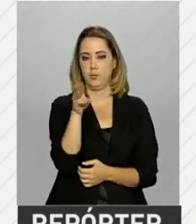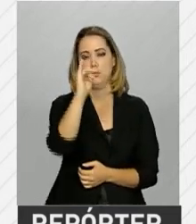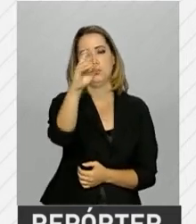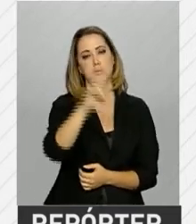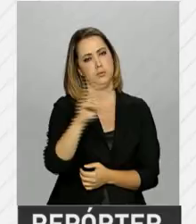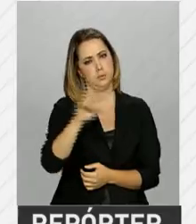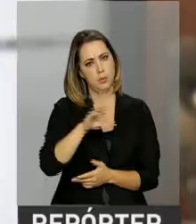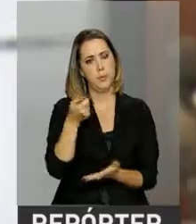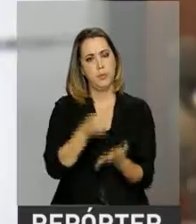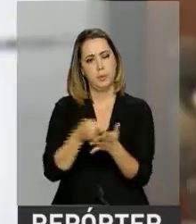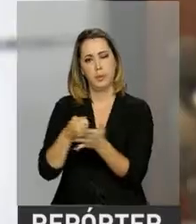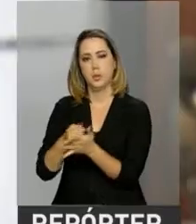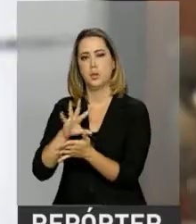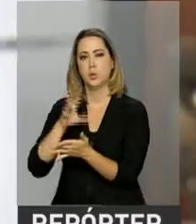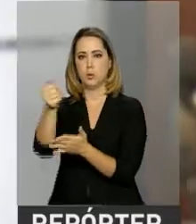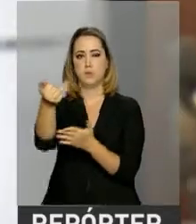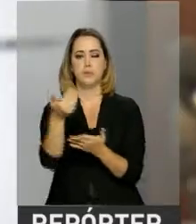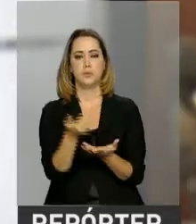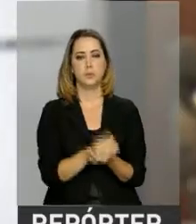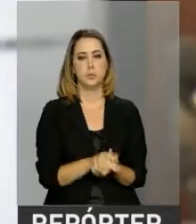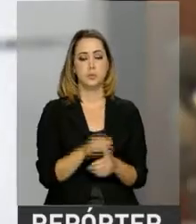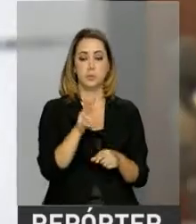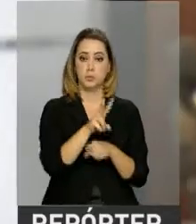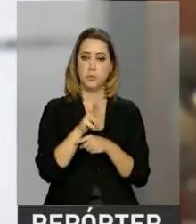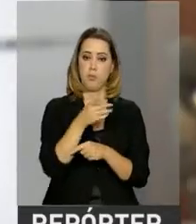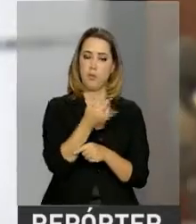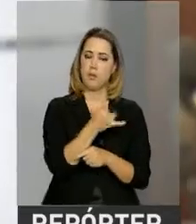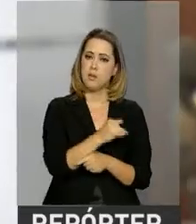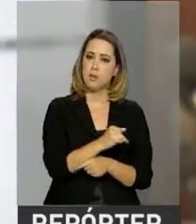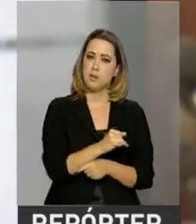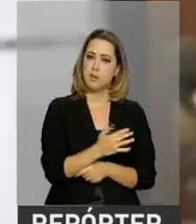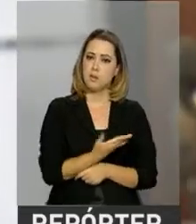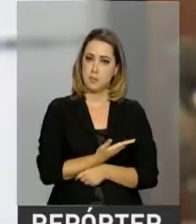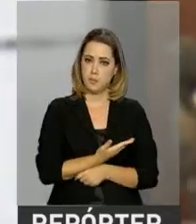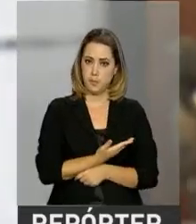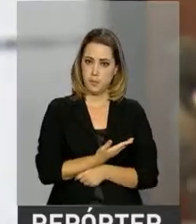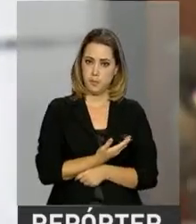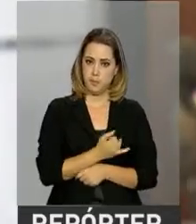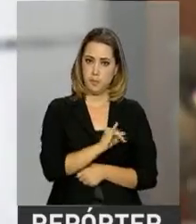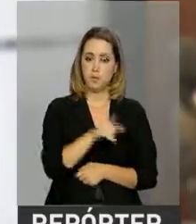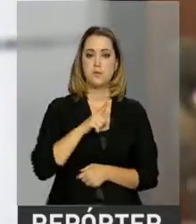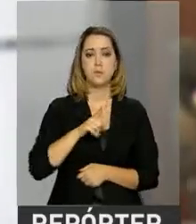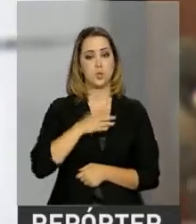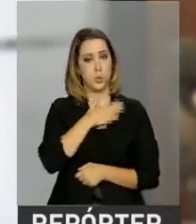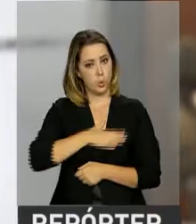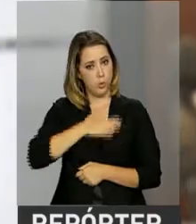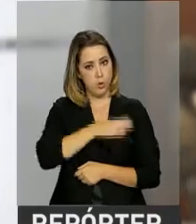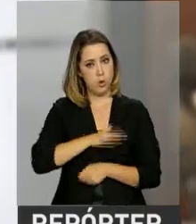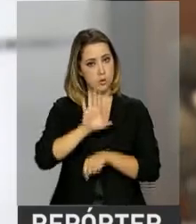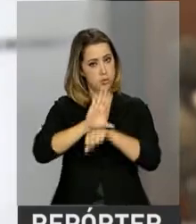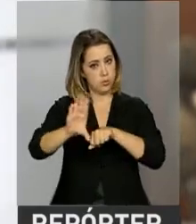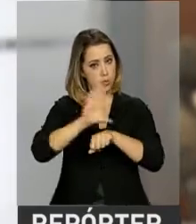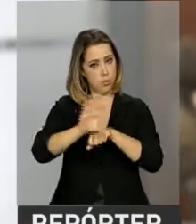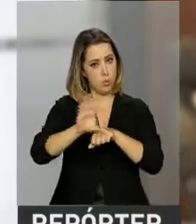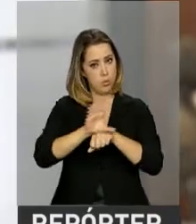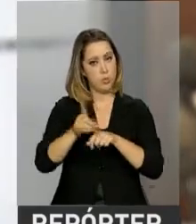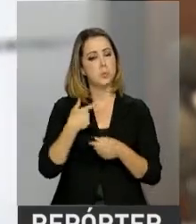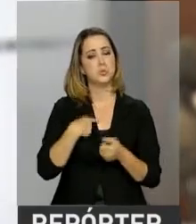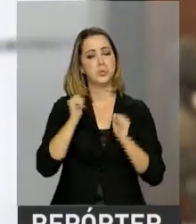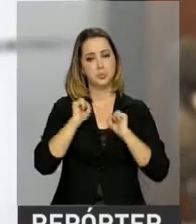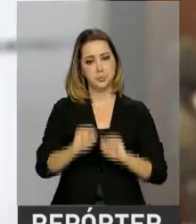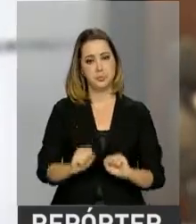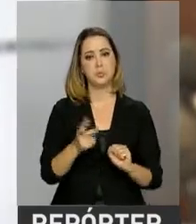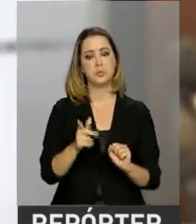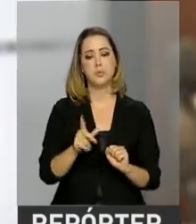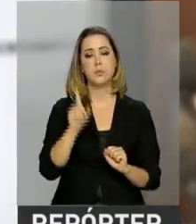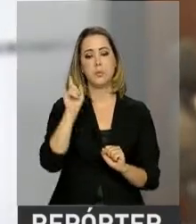custear o programa se você tiver o seu curso o curso que você gosta de verdade se dedicar a elas que o retorno é